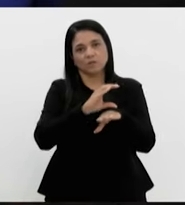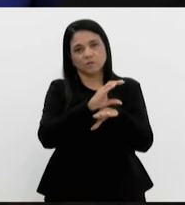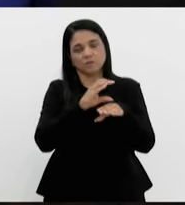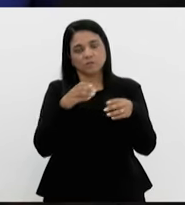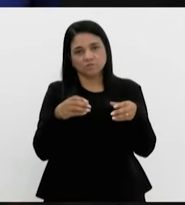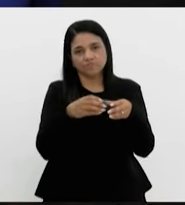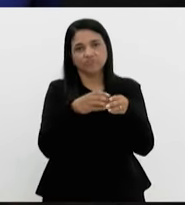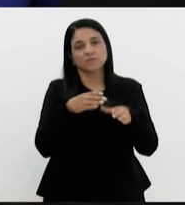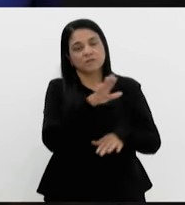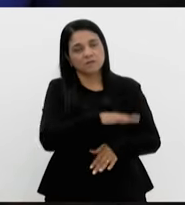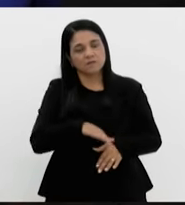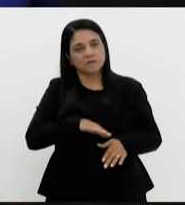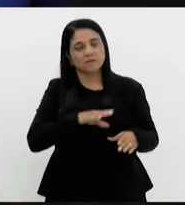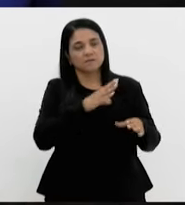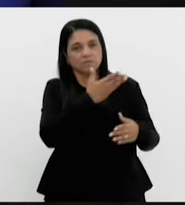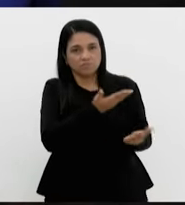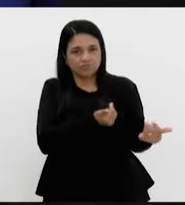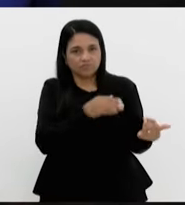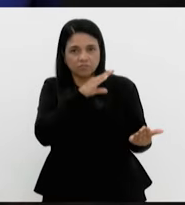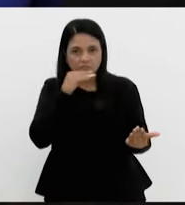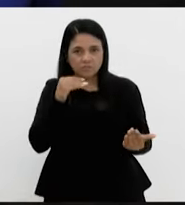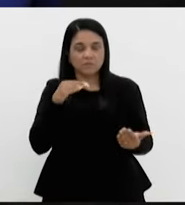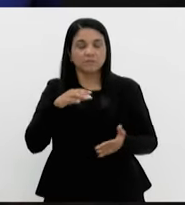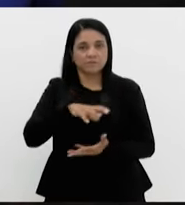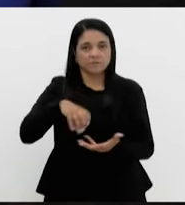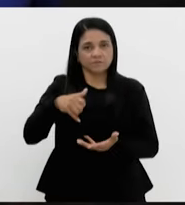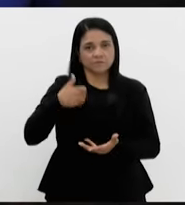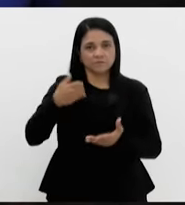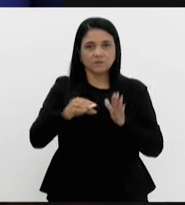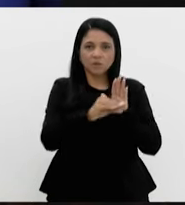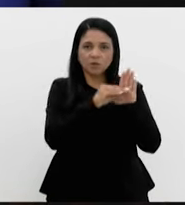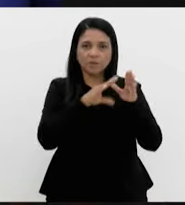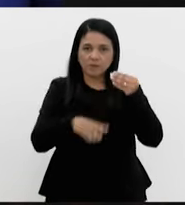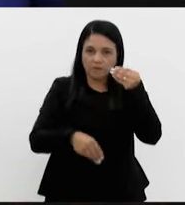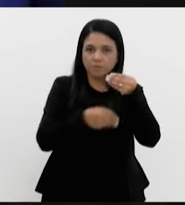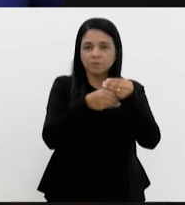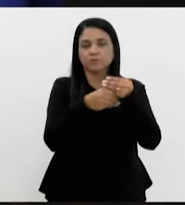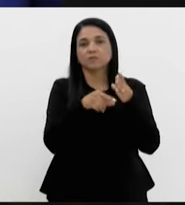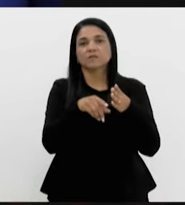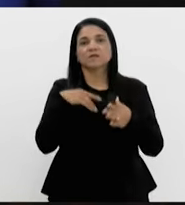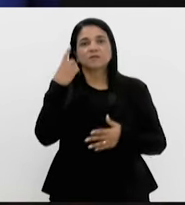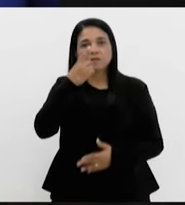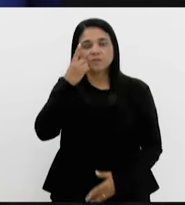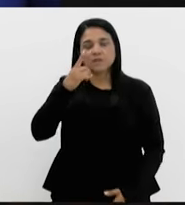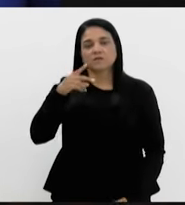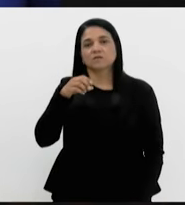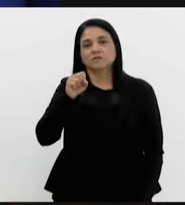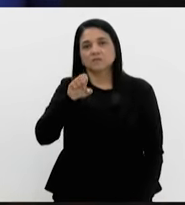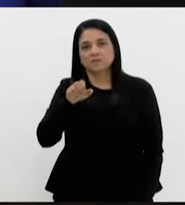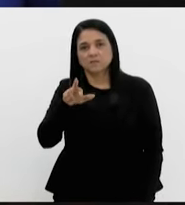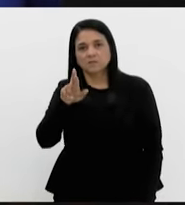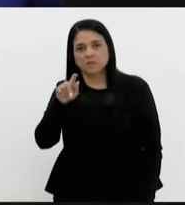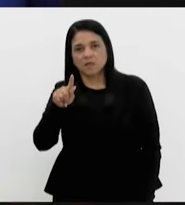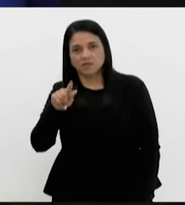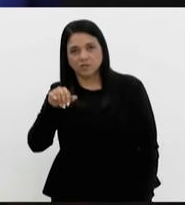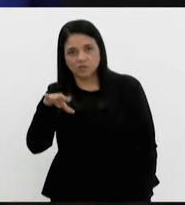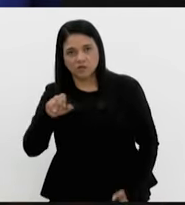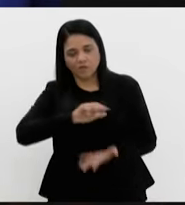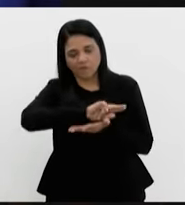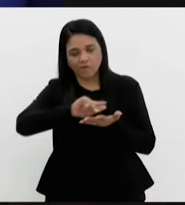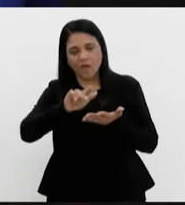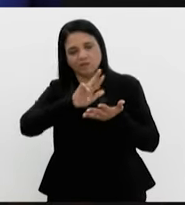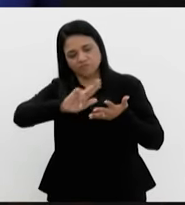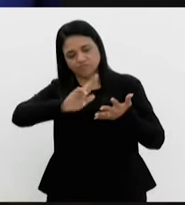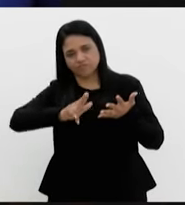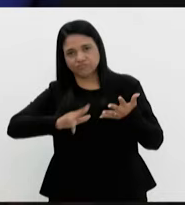do Adolescente e do Idoso com emenda. Relatores, deputados Dr. Serginho, Flávio Serafini, Marta Rocha, Alana Passos, Dani